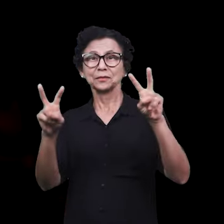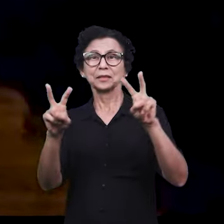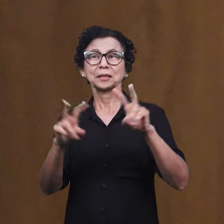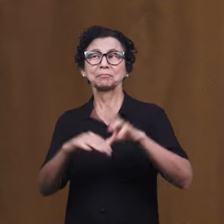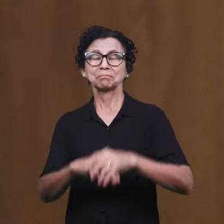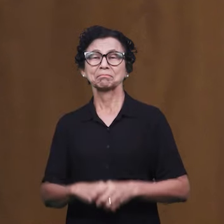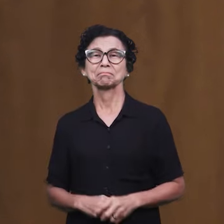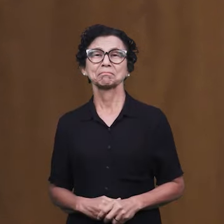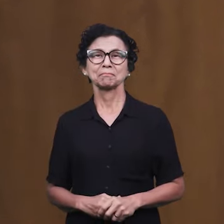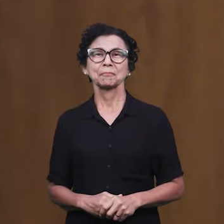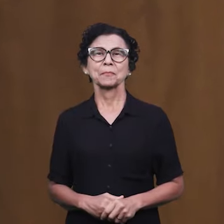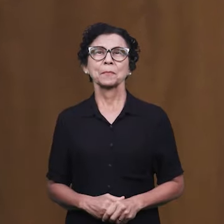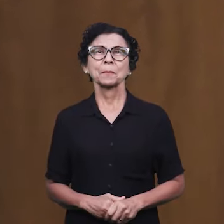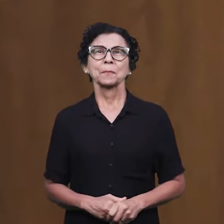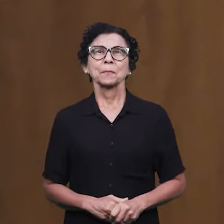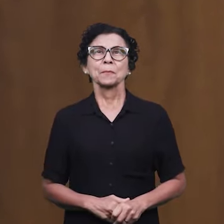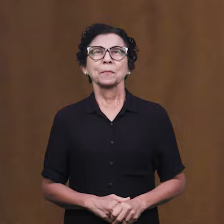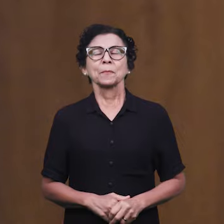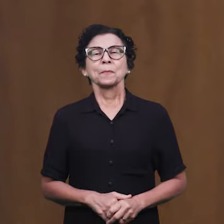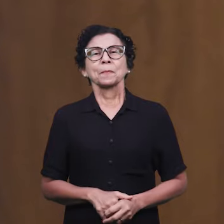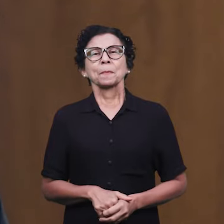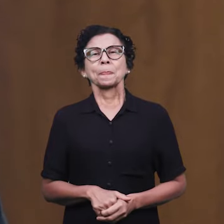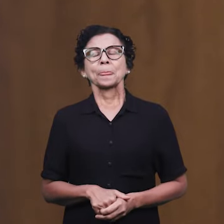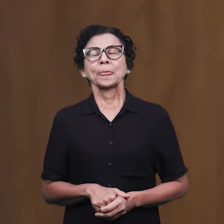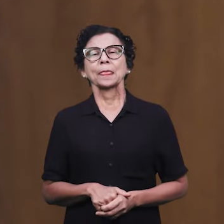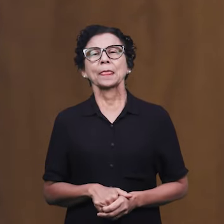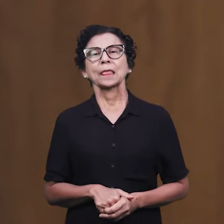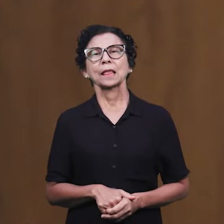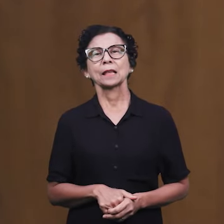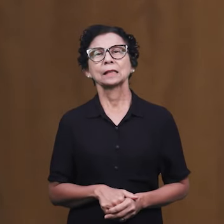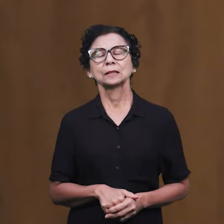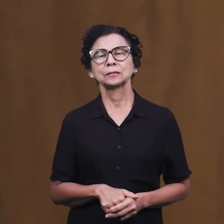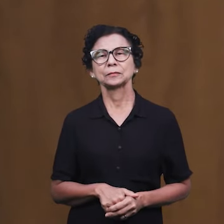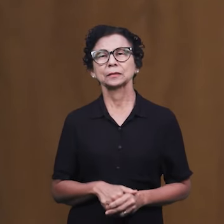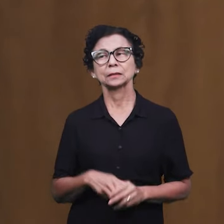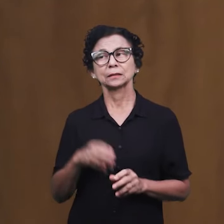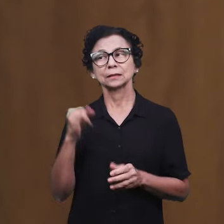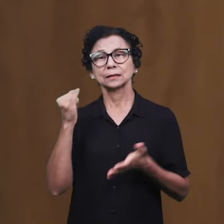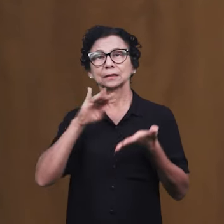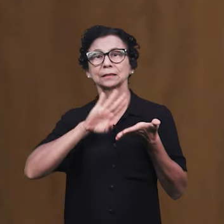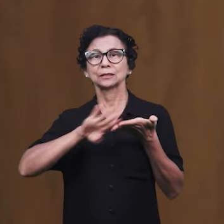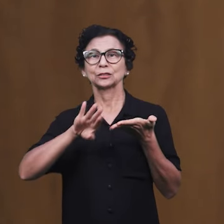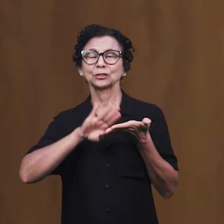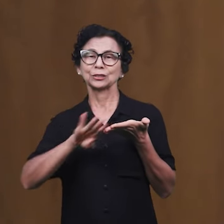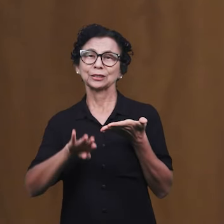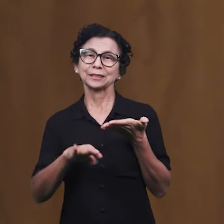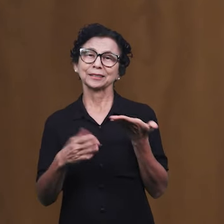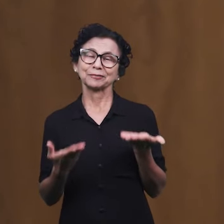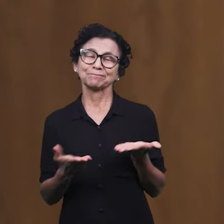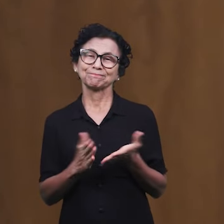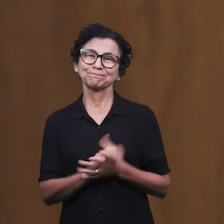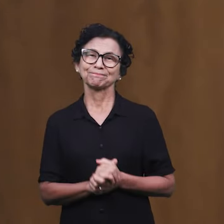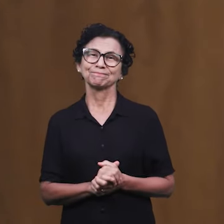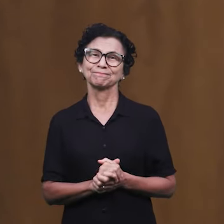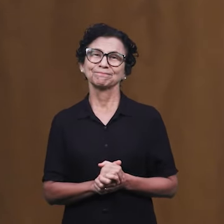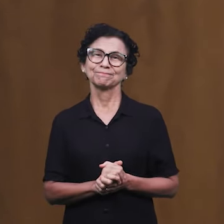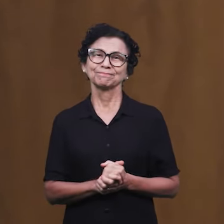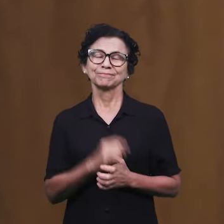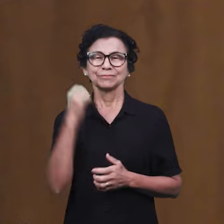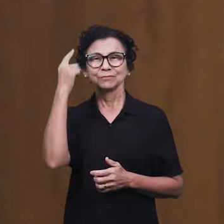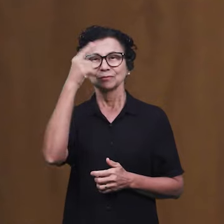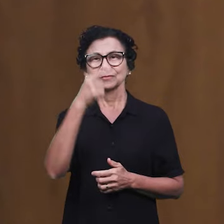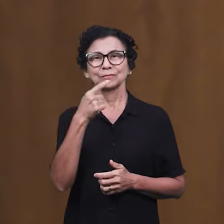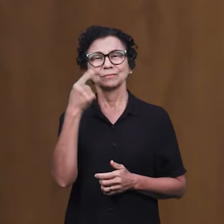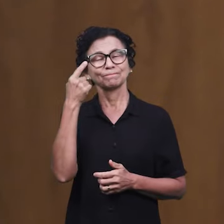uma visão. Se você retira qualquer uma dessas peças, o olho humano simplesmente não funciona. Que